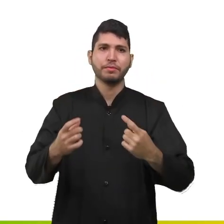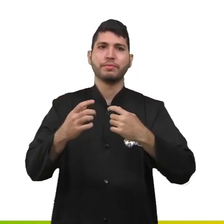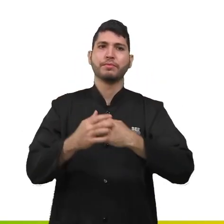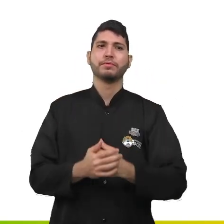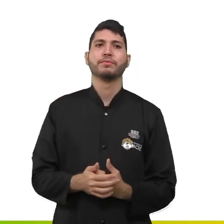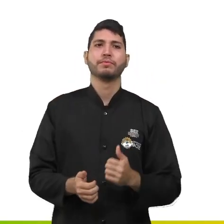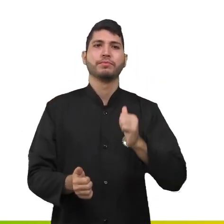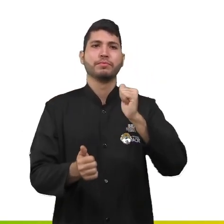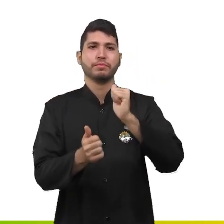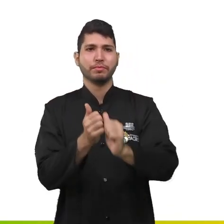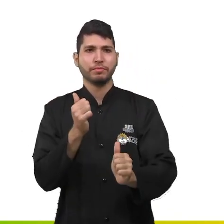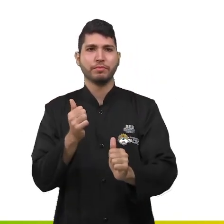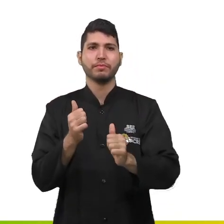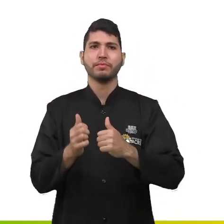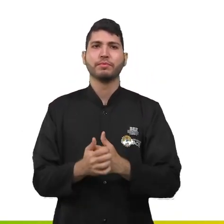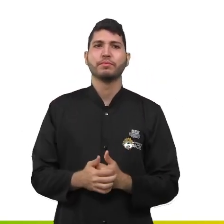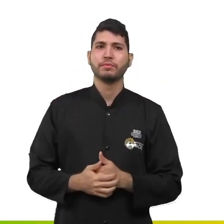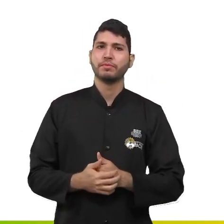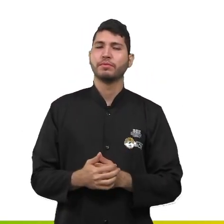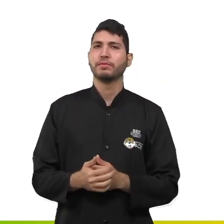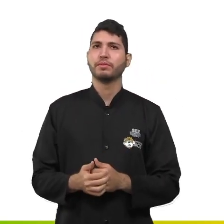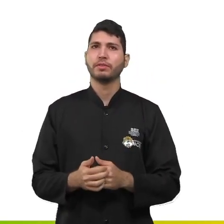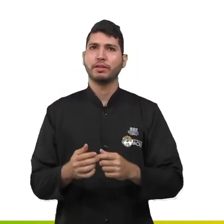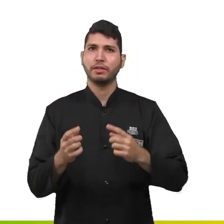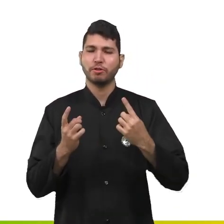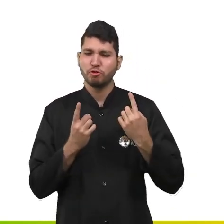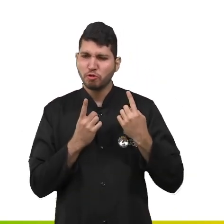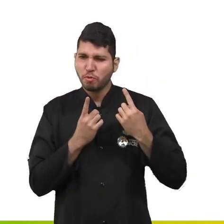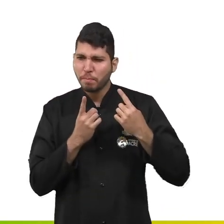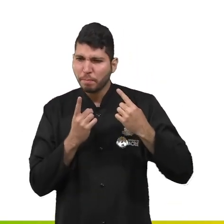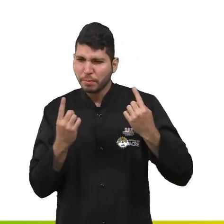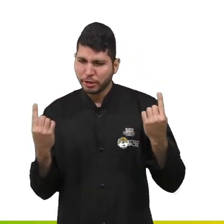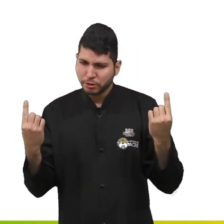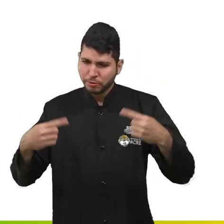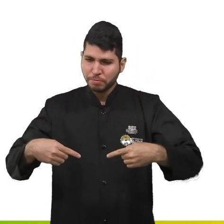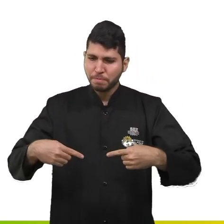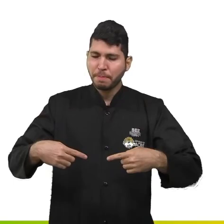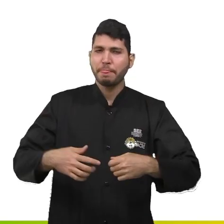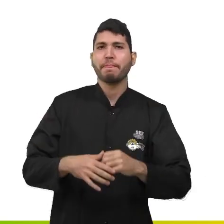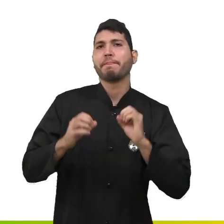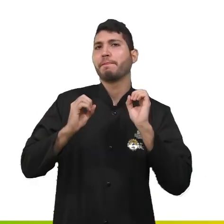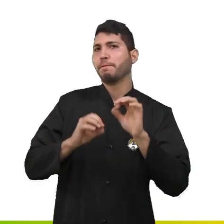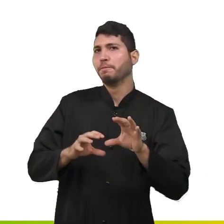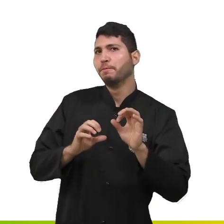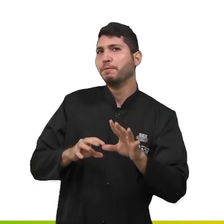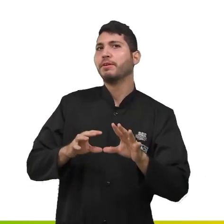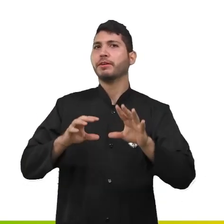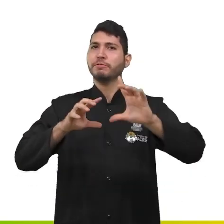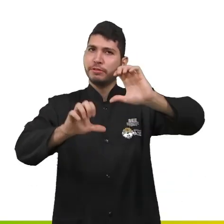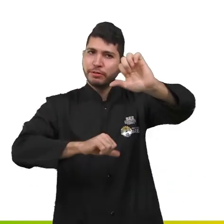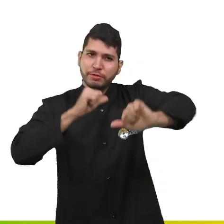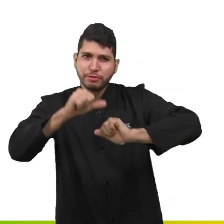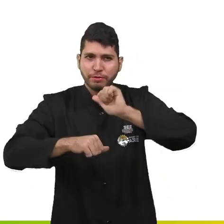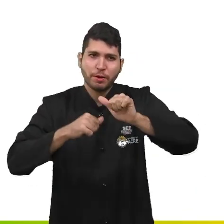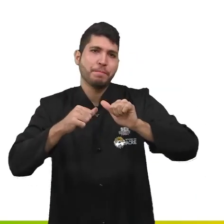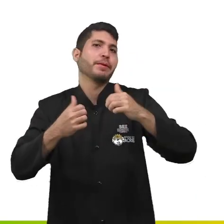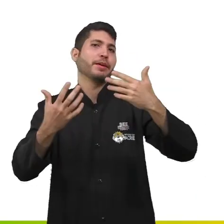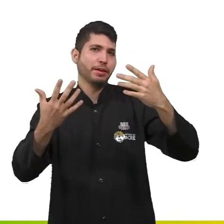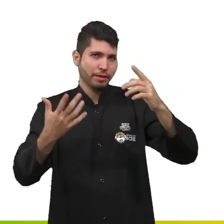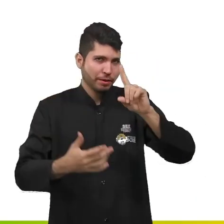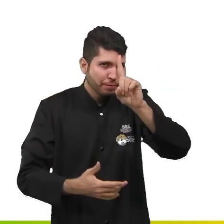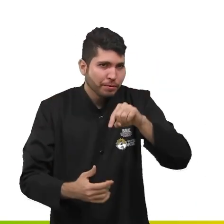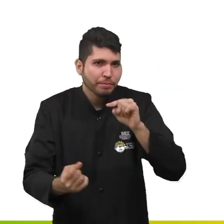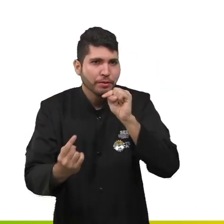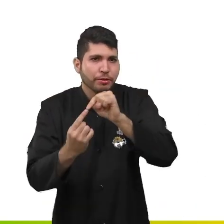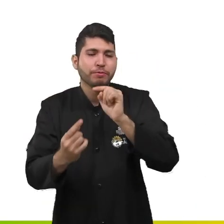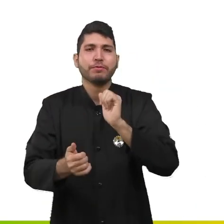vai além da competição, porque ele educa, conecta, transforma, e o projeto mostra a cidadania e se prende também